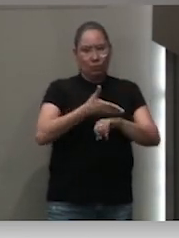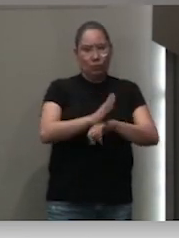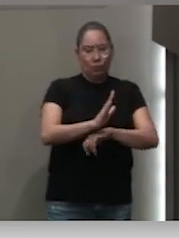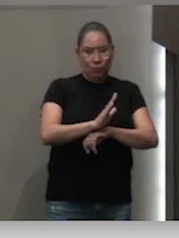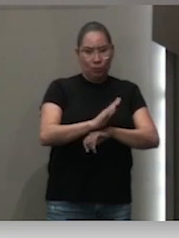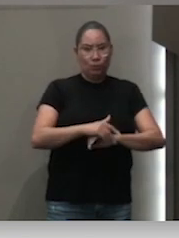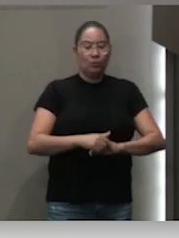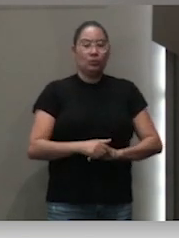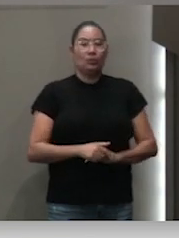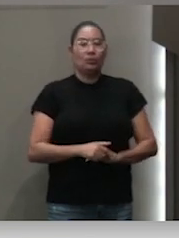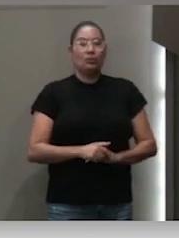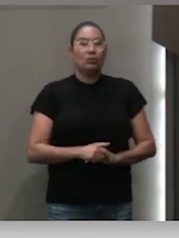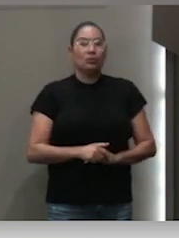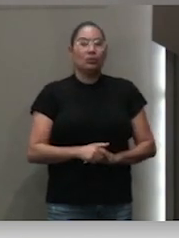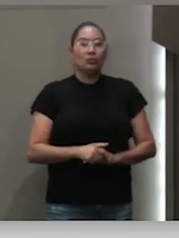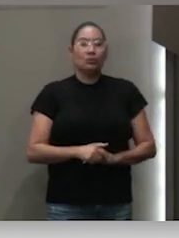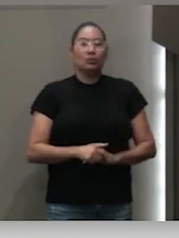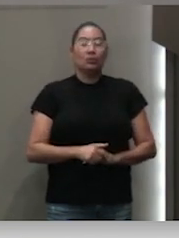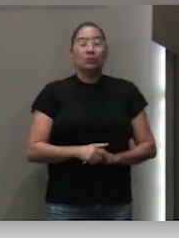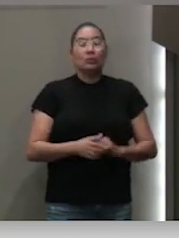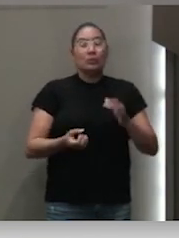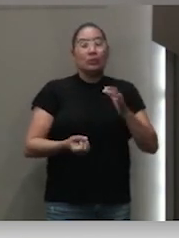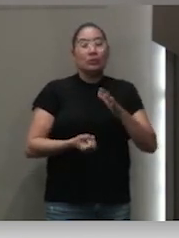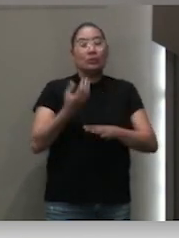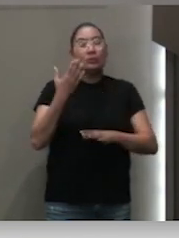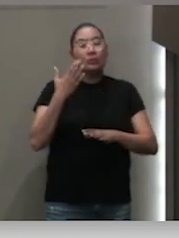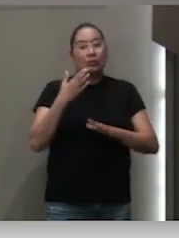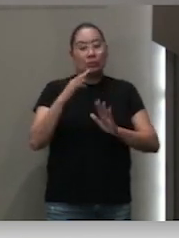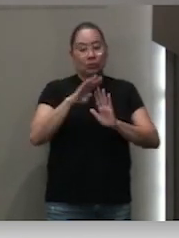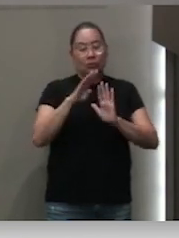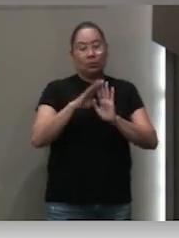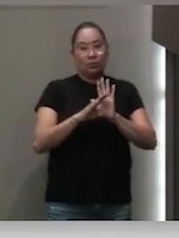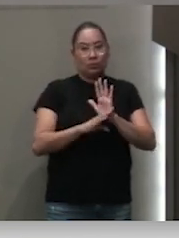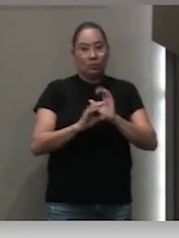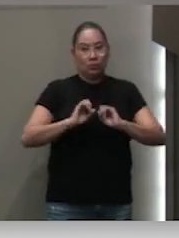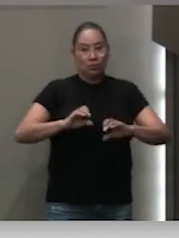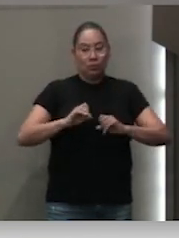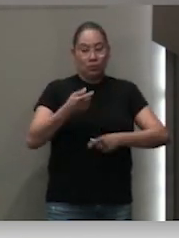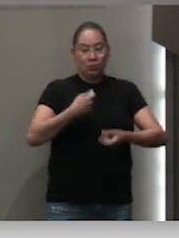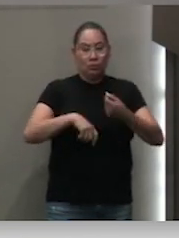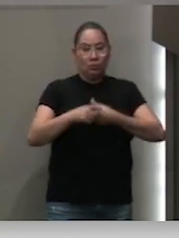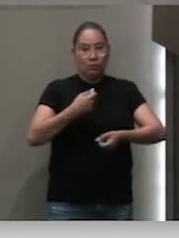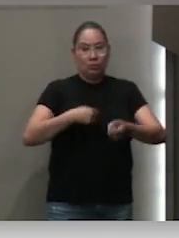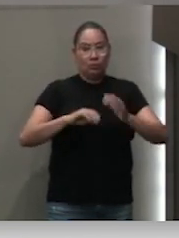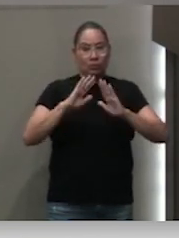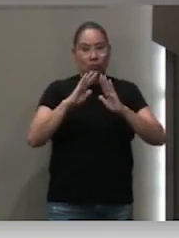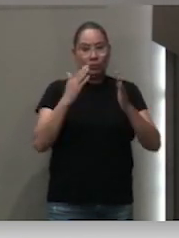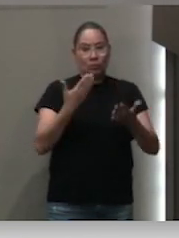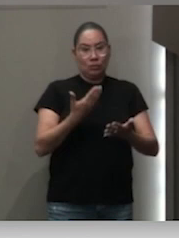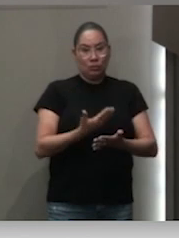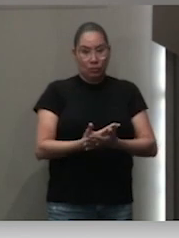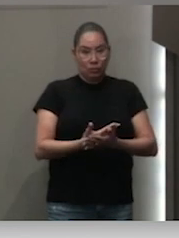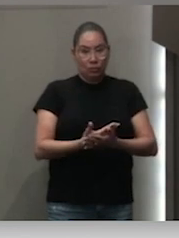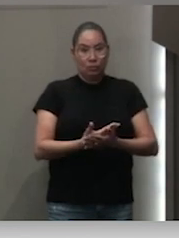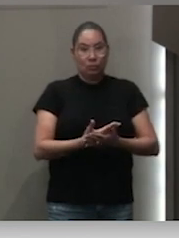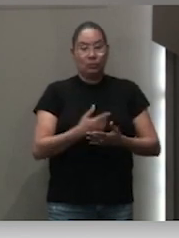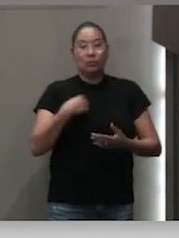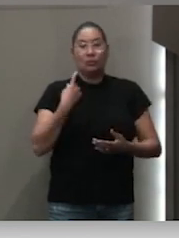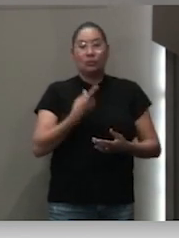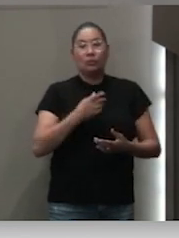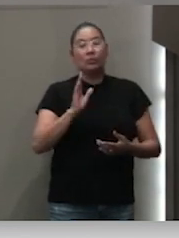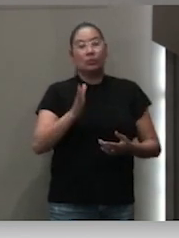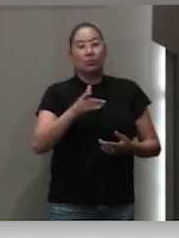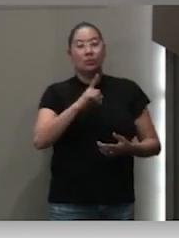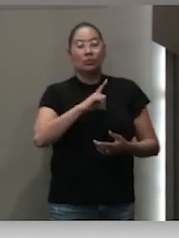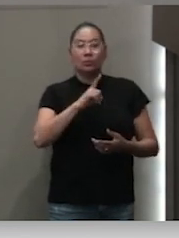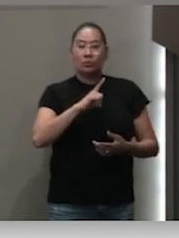nessa nessa Câmara a criação do programa de educação financeira nas escolas que a gente ainda quer ver implementado para que